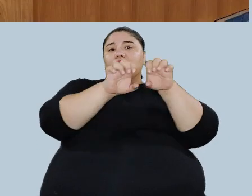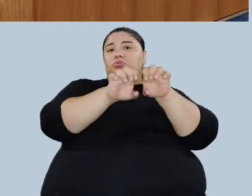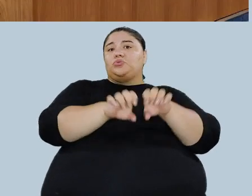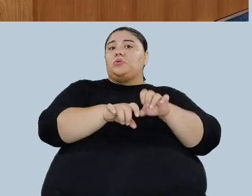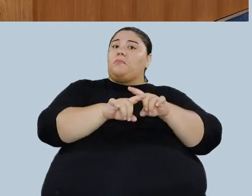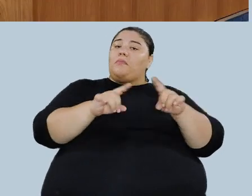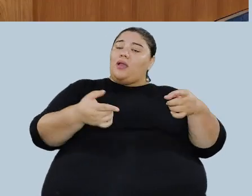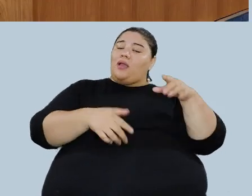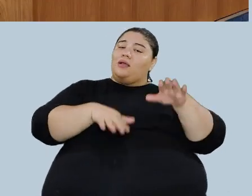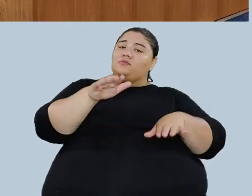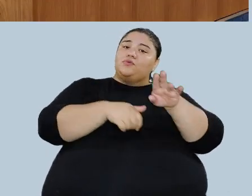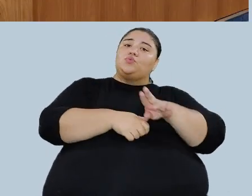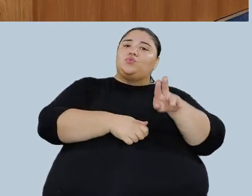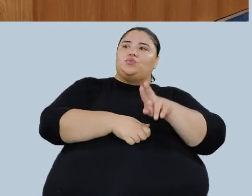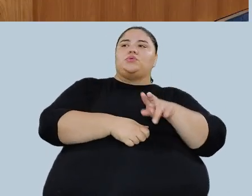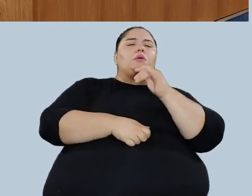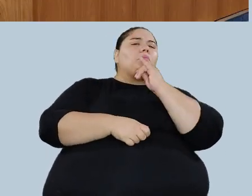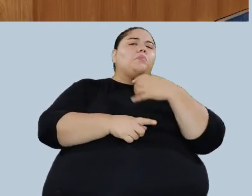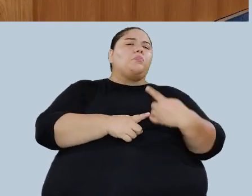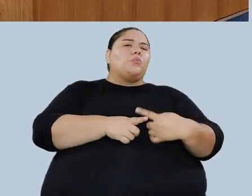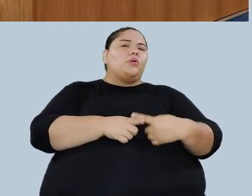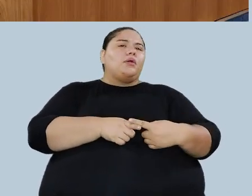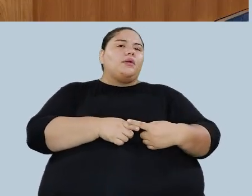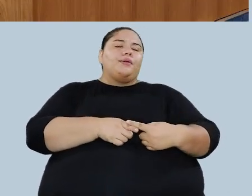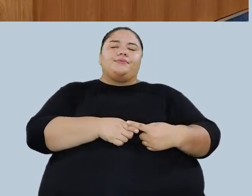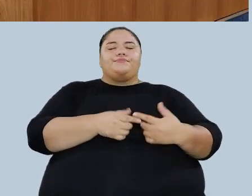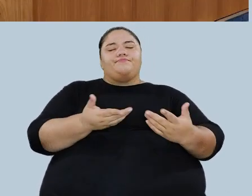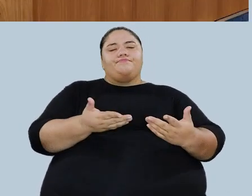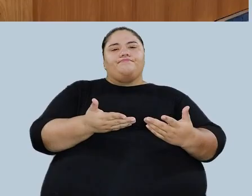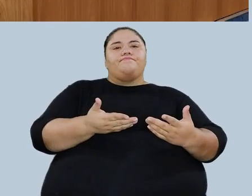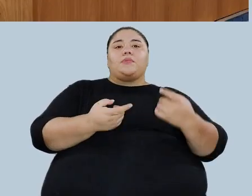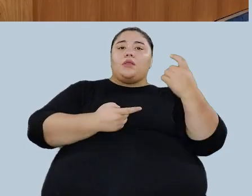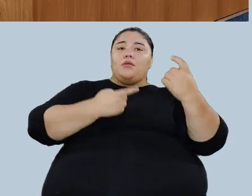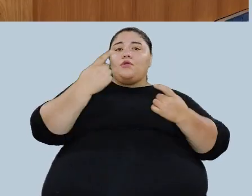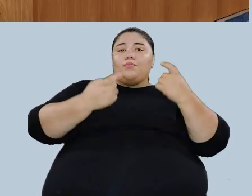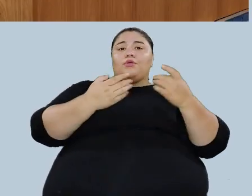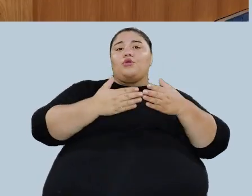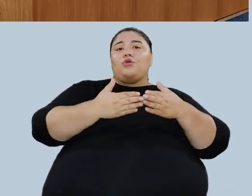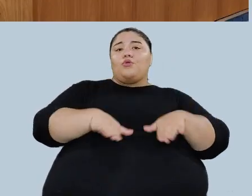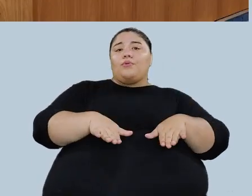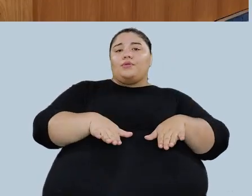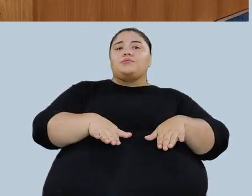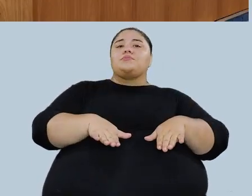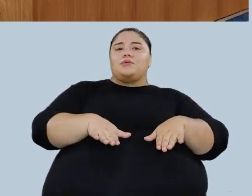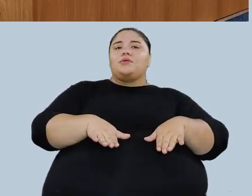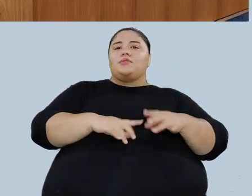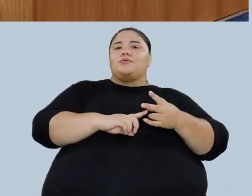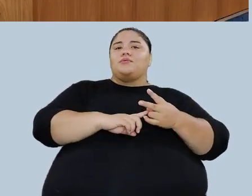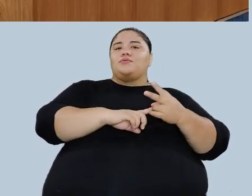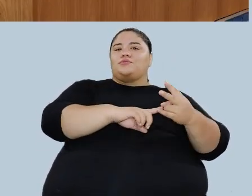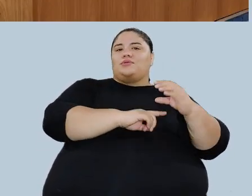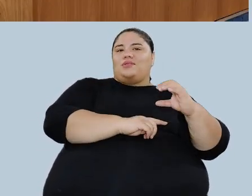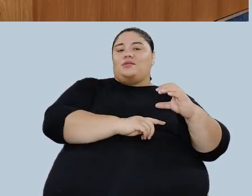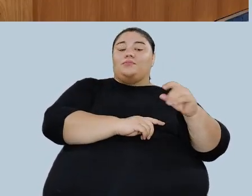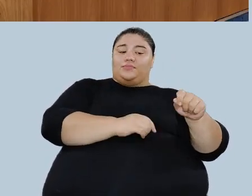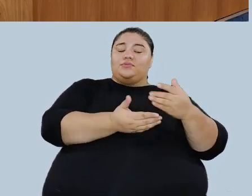estrutura. Então, muitas vezes, e por quê? Só para a preocupação de usar para compensar os créditos. Então, isso